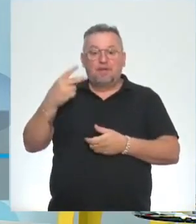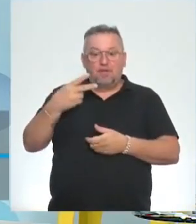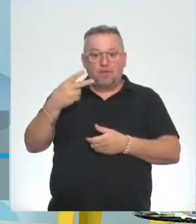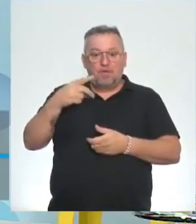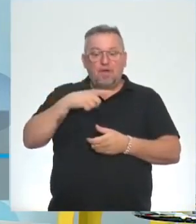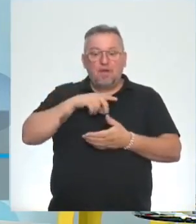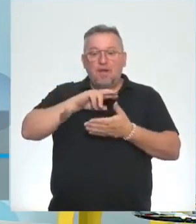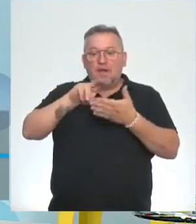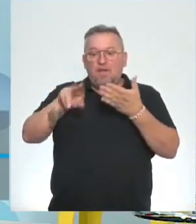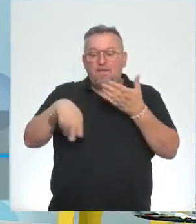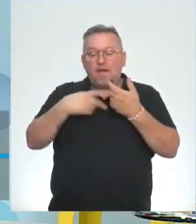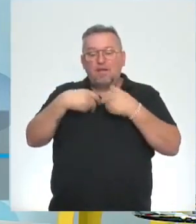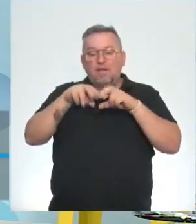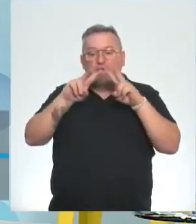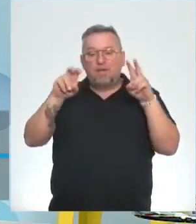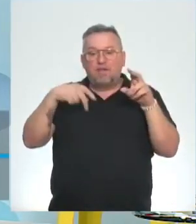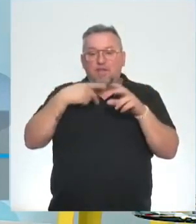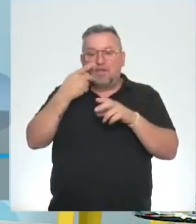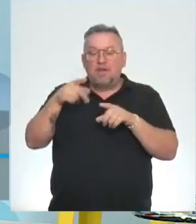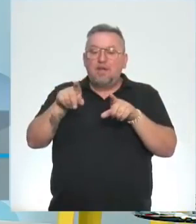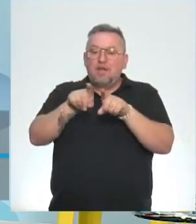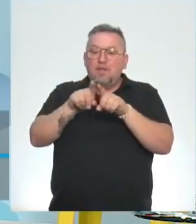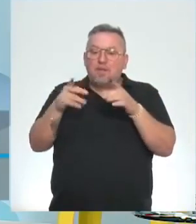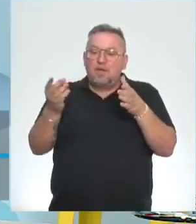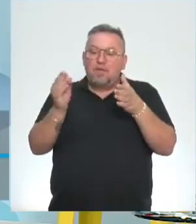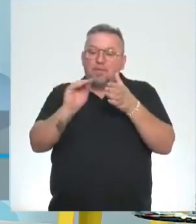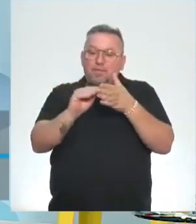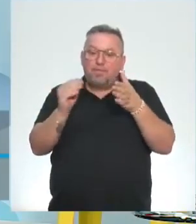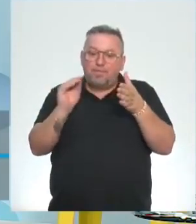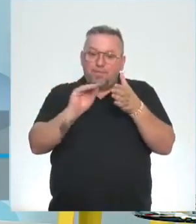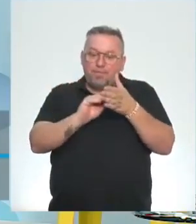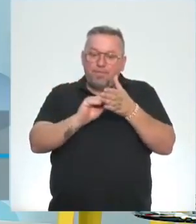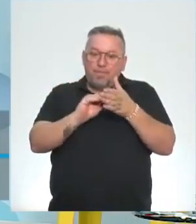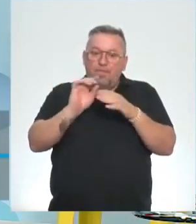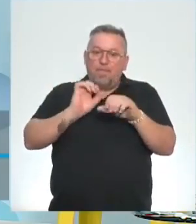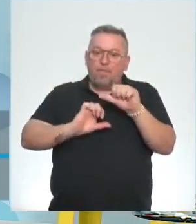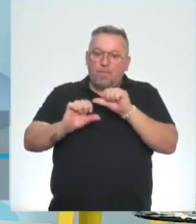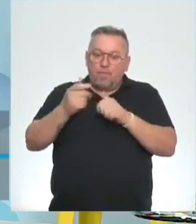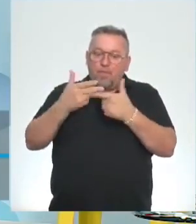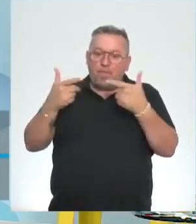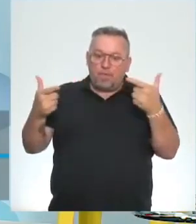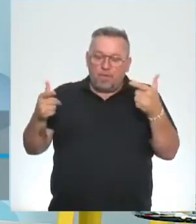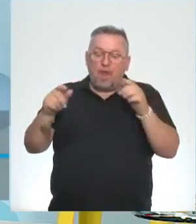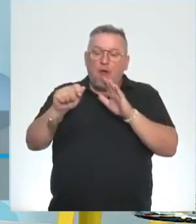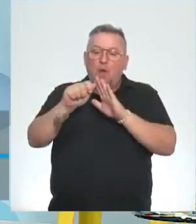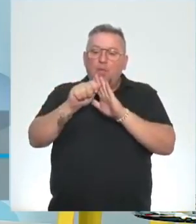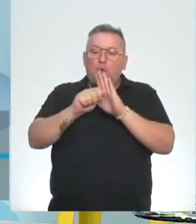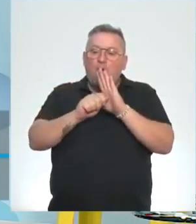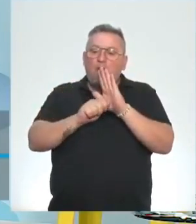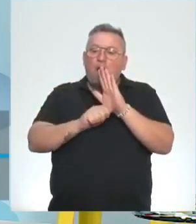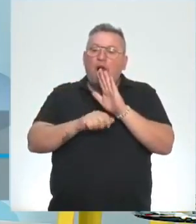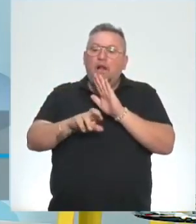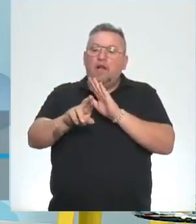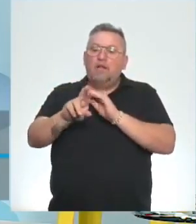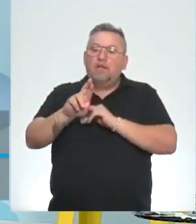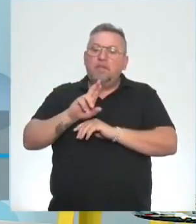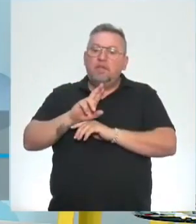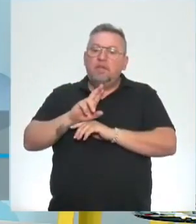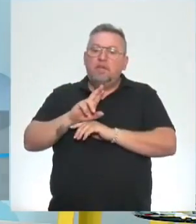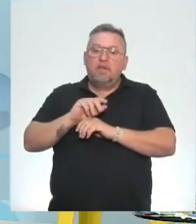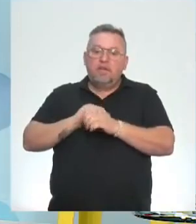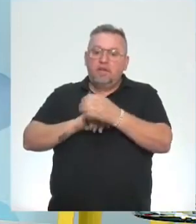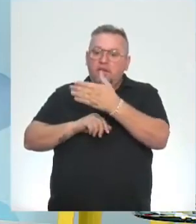tem vários trechos que ela vem falando e acrescenta isso. Então, muda a questão modalizadora. Então, respostas aí, a resposta na